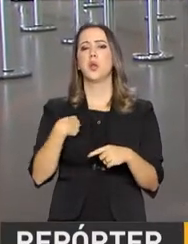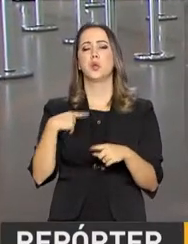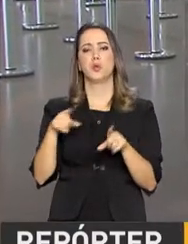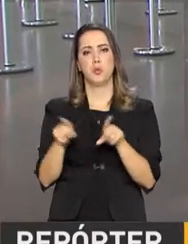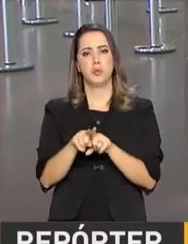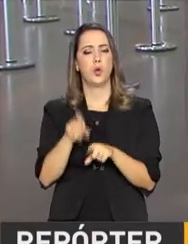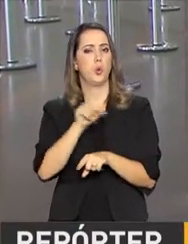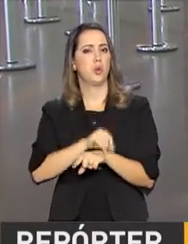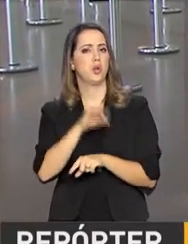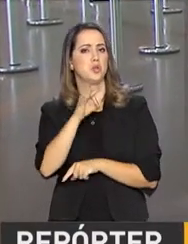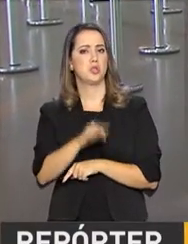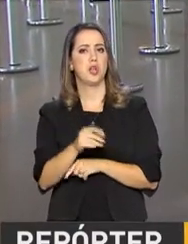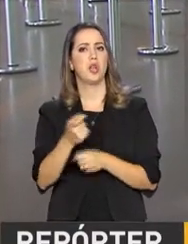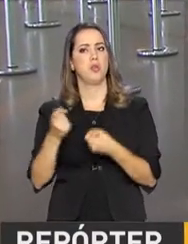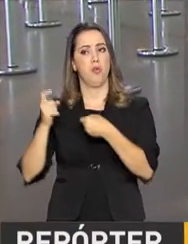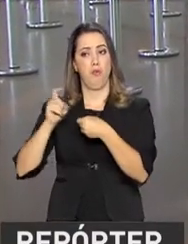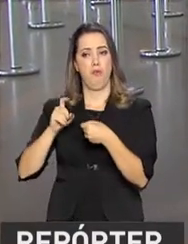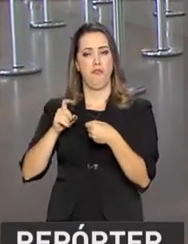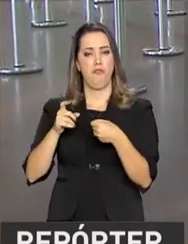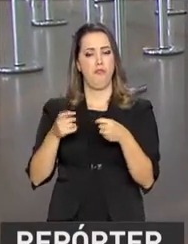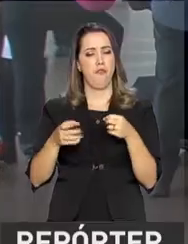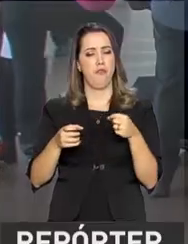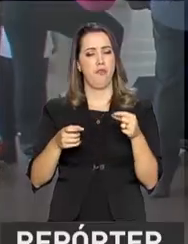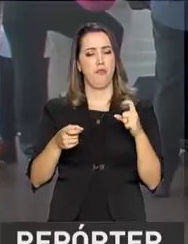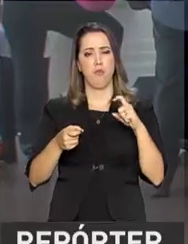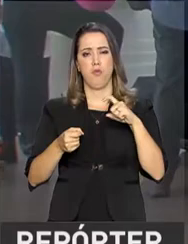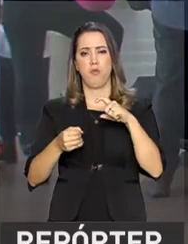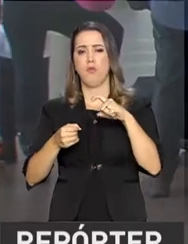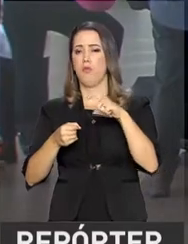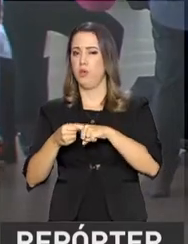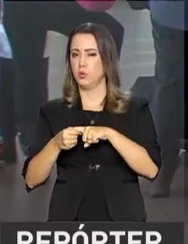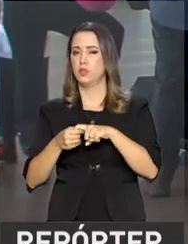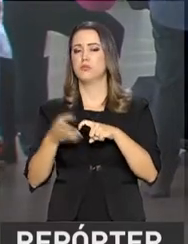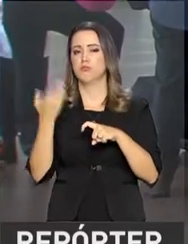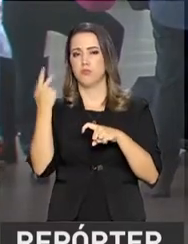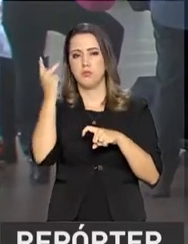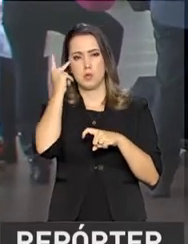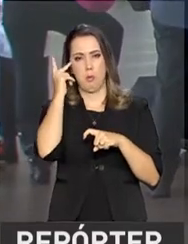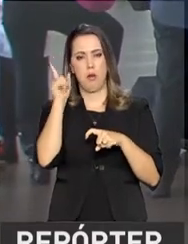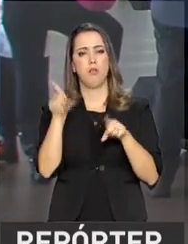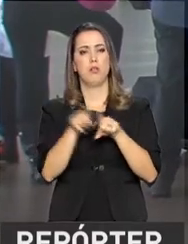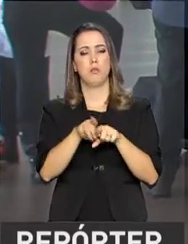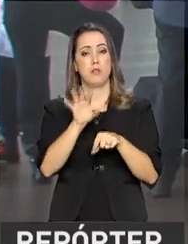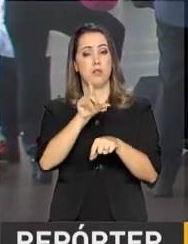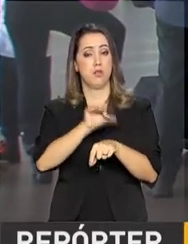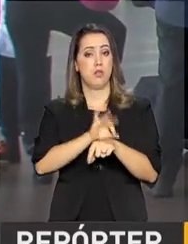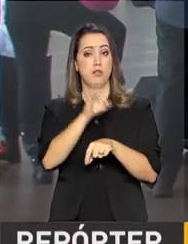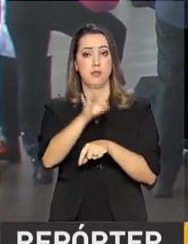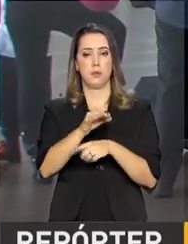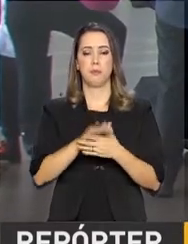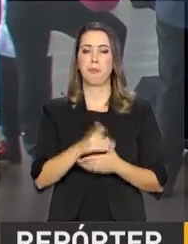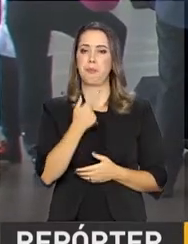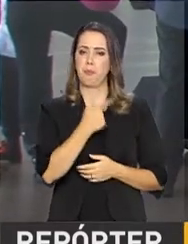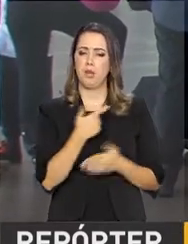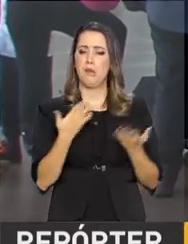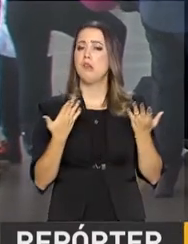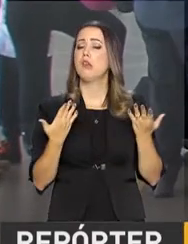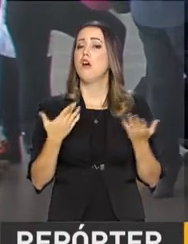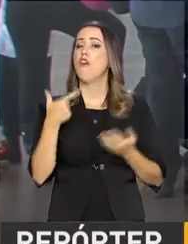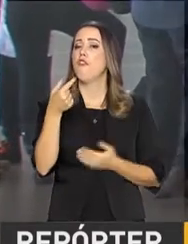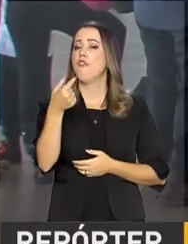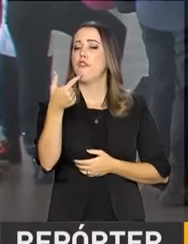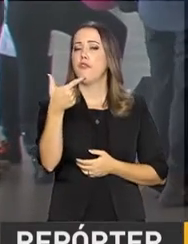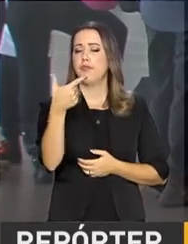voltei é normal um atraso oral na terceira semana da operação de fim de ano entre os dias 28 de dezembro e